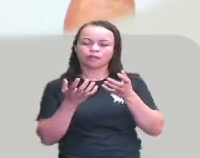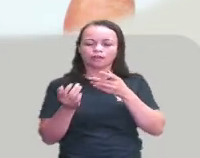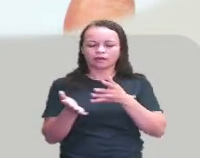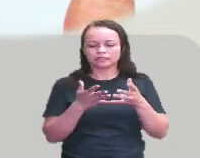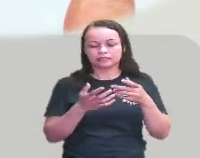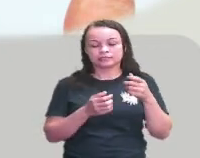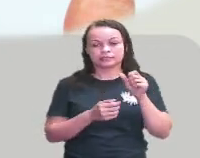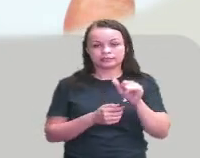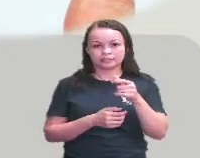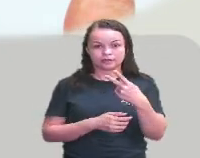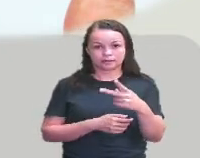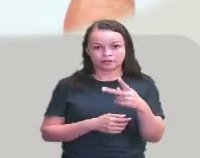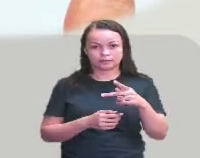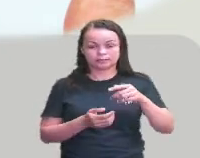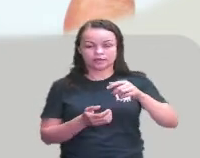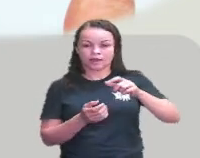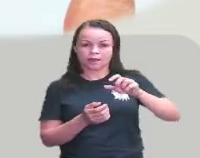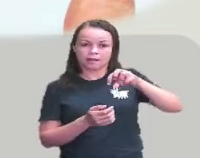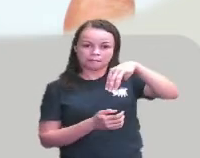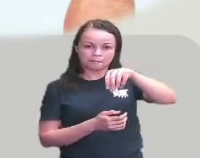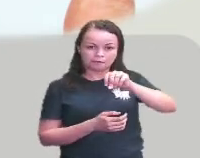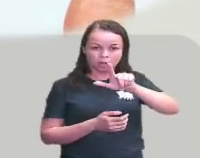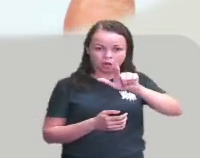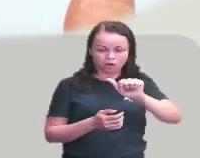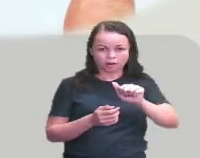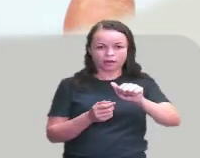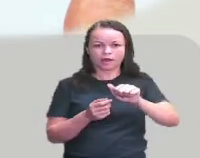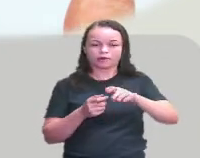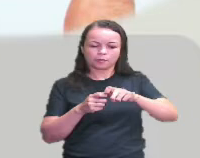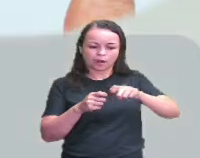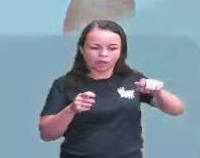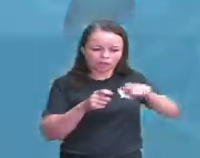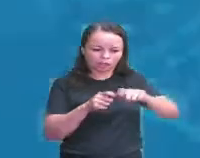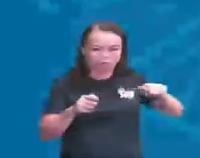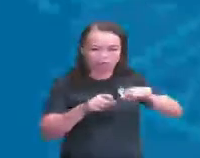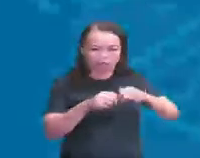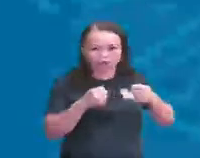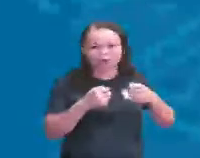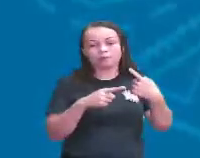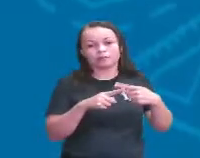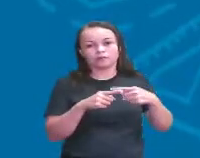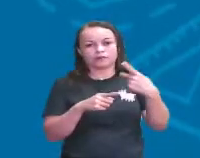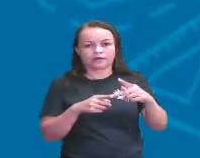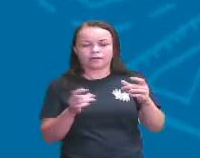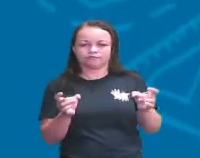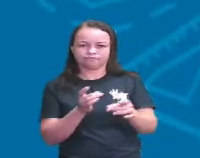mola quebrar, é porque sua elasticidade acabou.